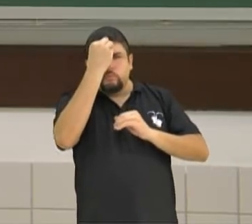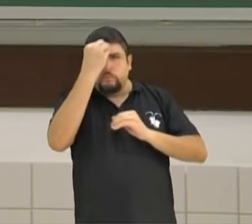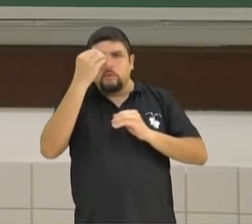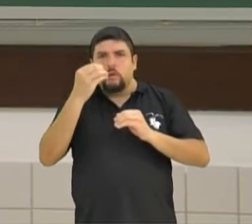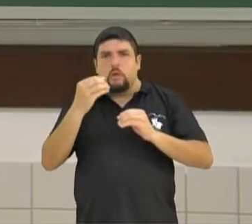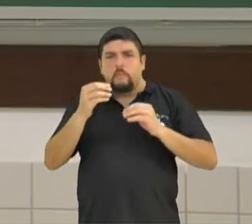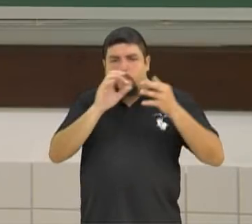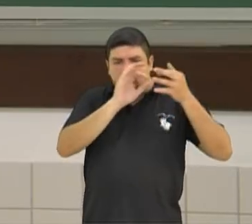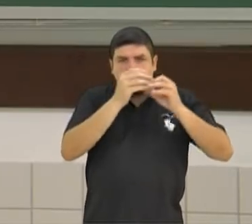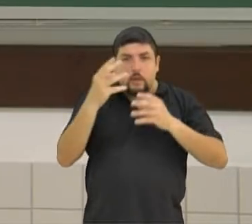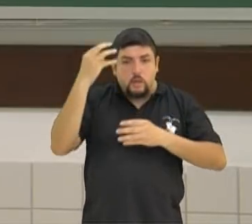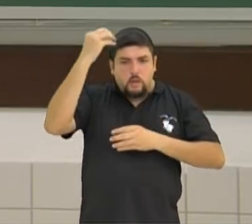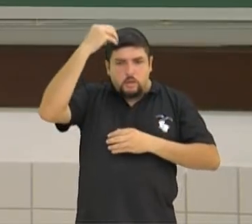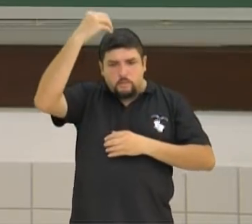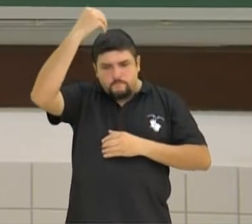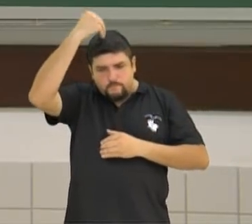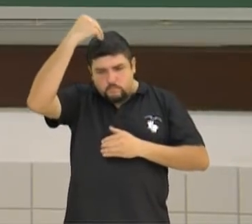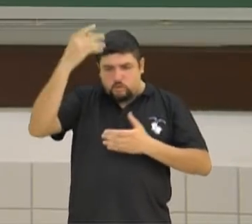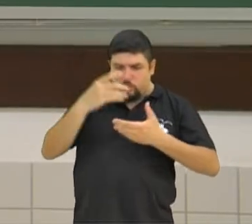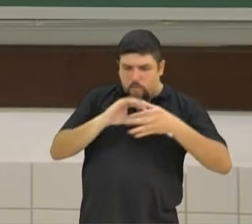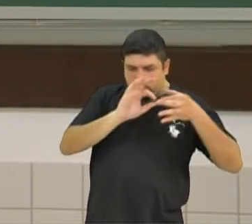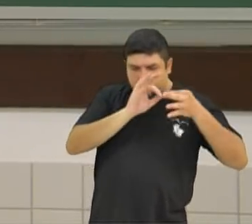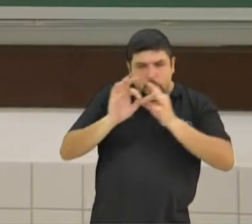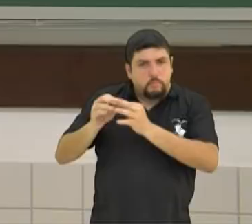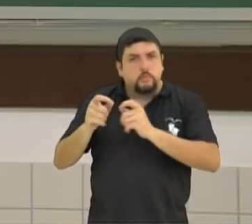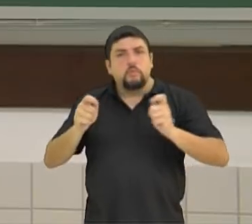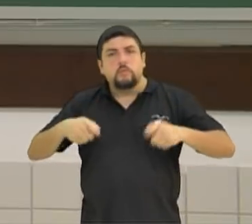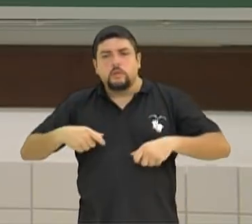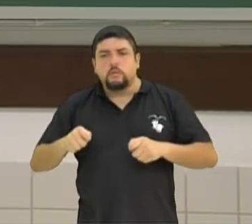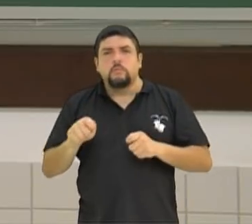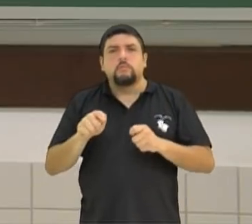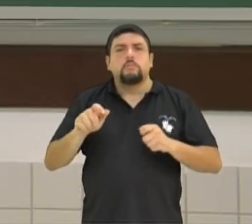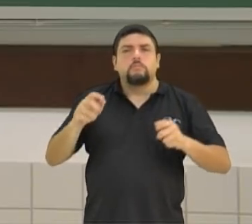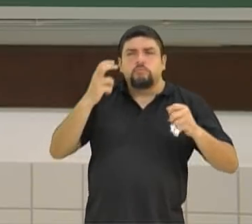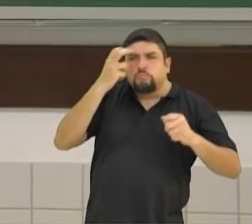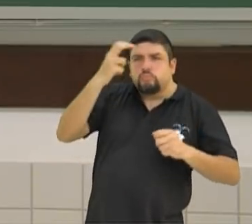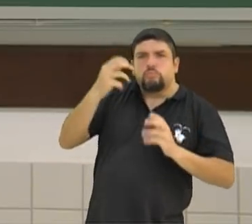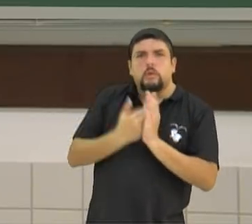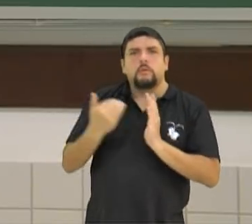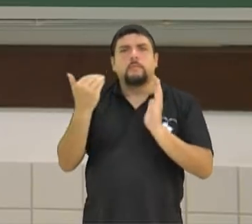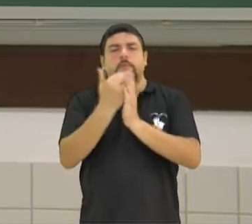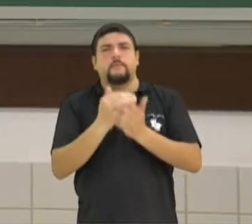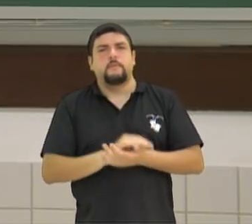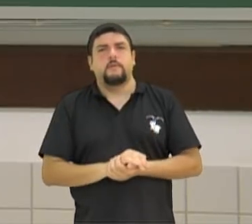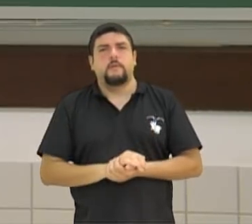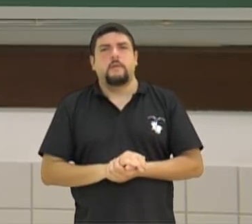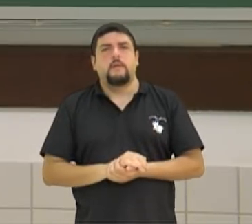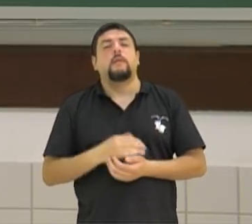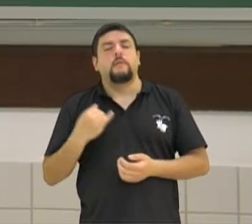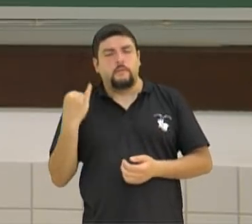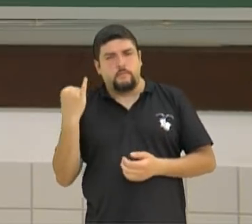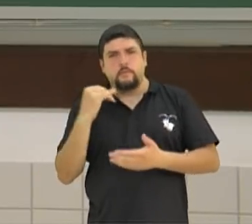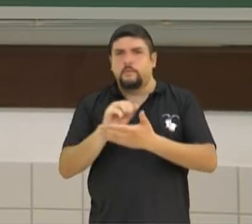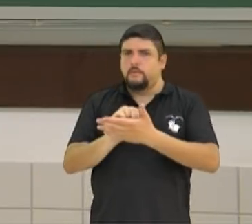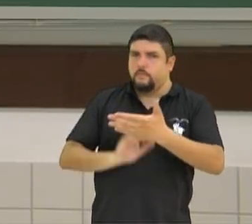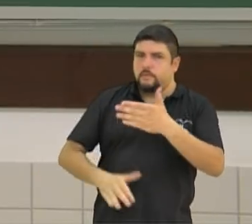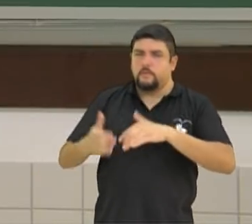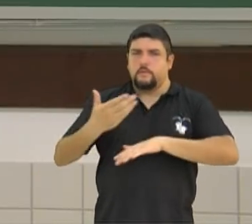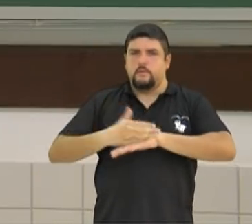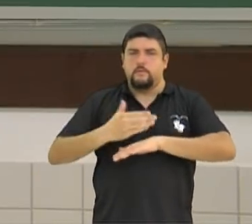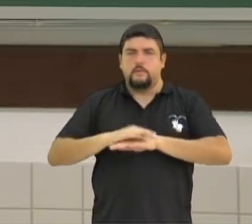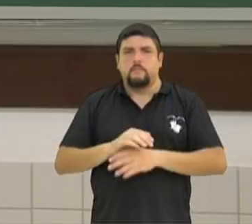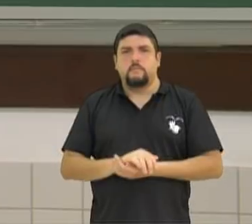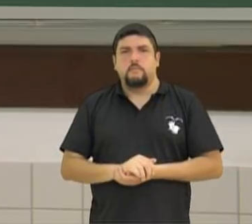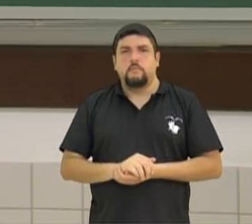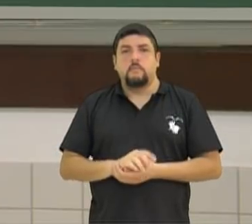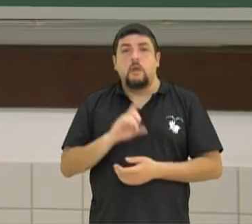estruturas cognitivas aí no aparato cognitivo de vocês, que é responsável pela aquisição dos conhecimentos. Então é sempre importante fazer as atividades, né? Não somente